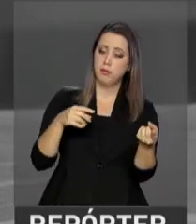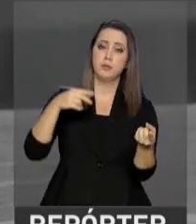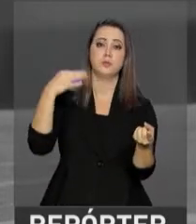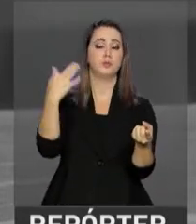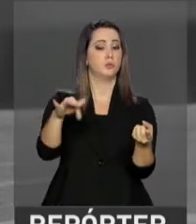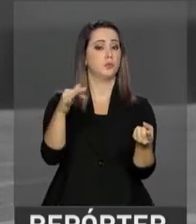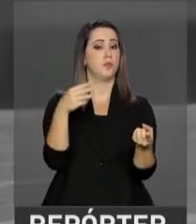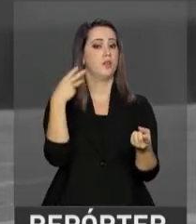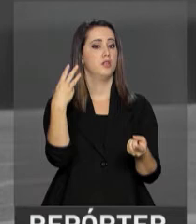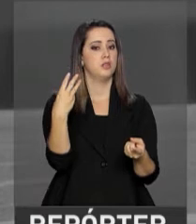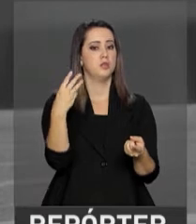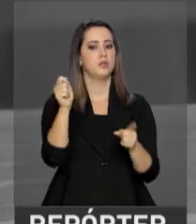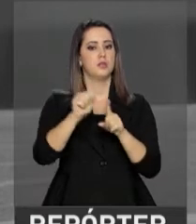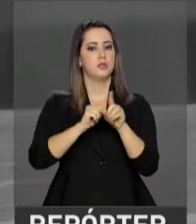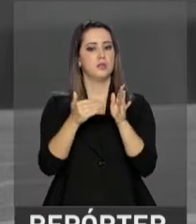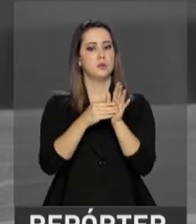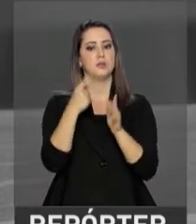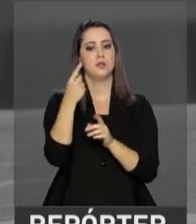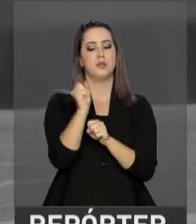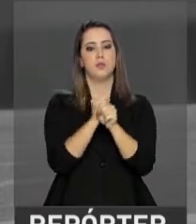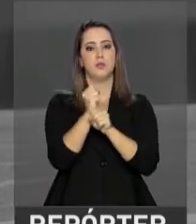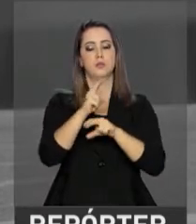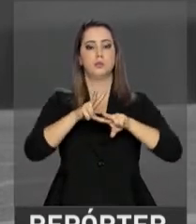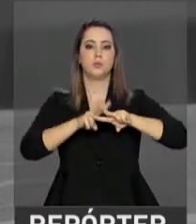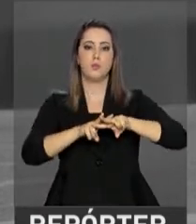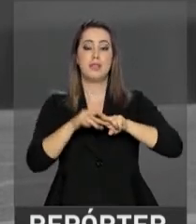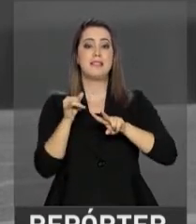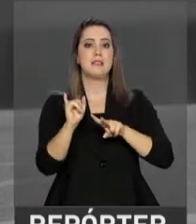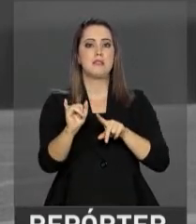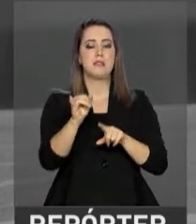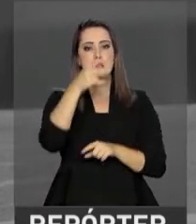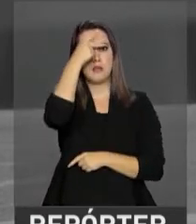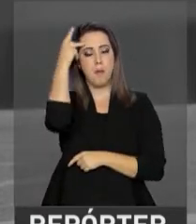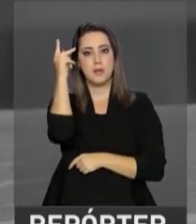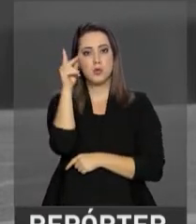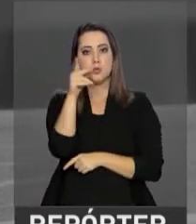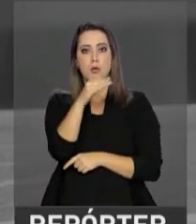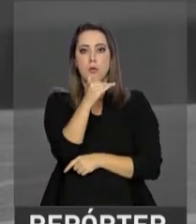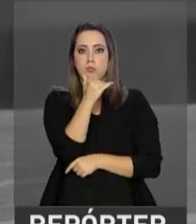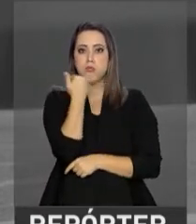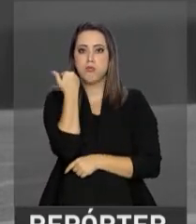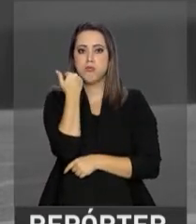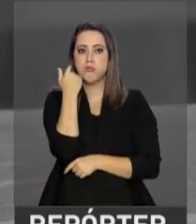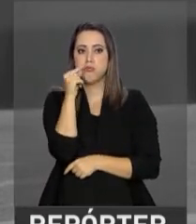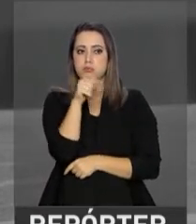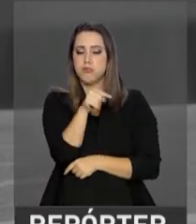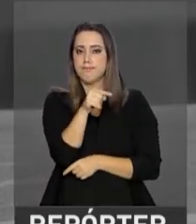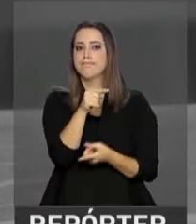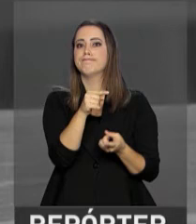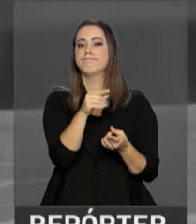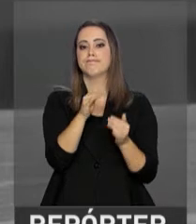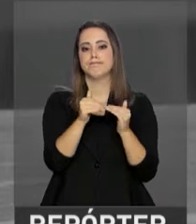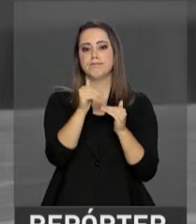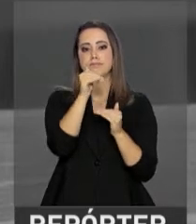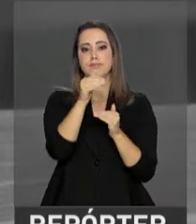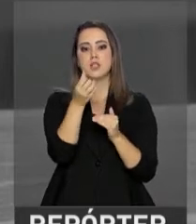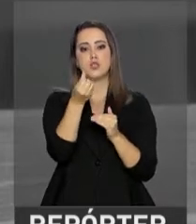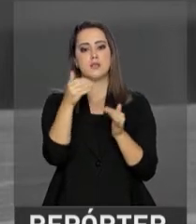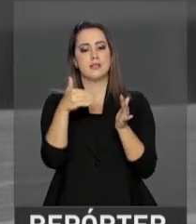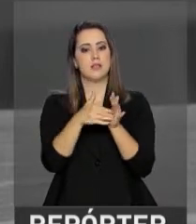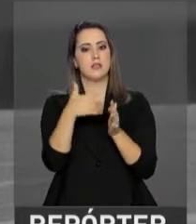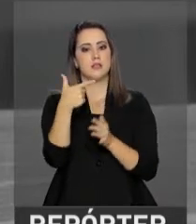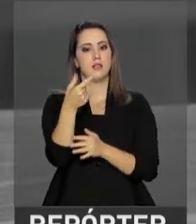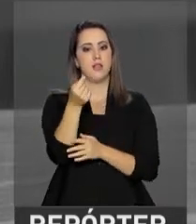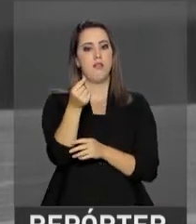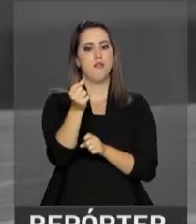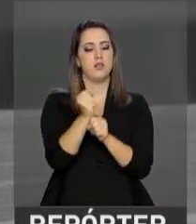três meses a um ano de prisão para homicídio doloso quando há intenção de matar a pena varia de seis a